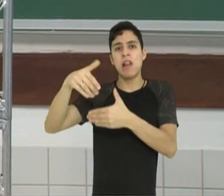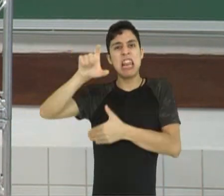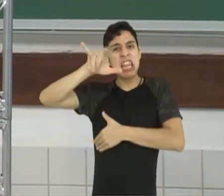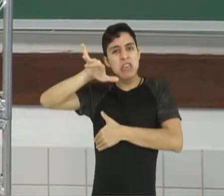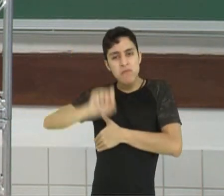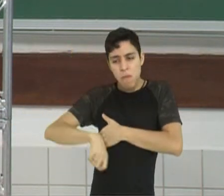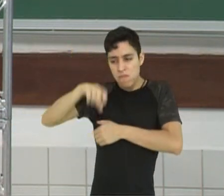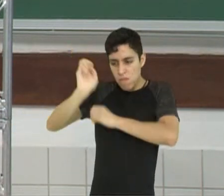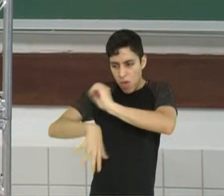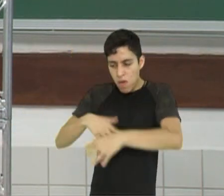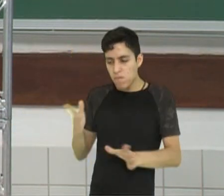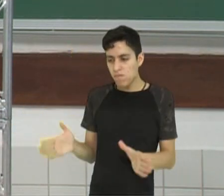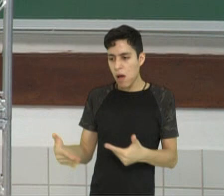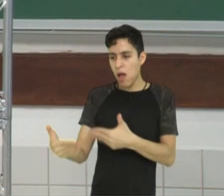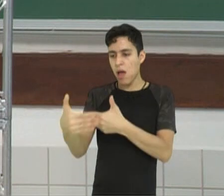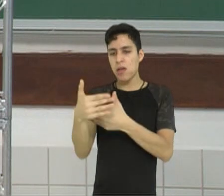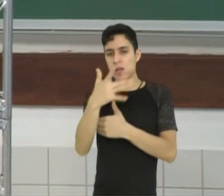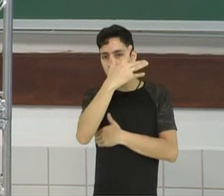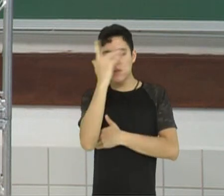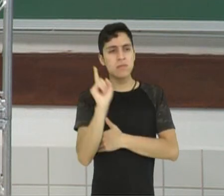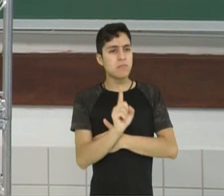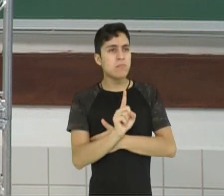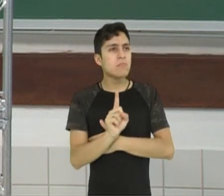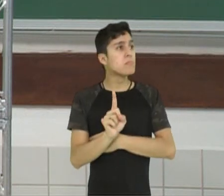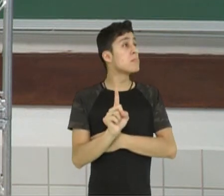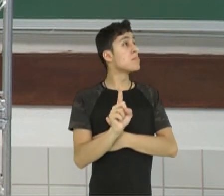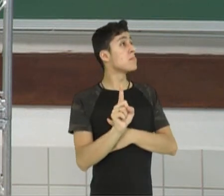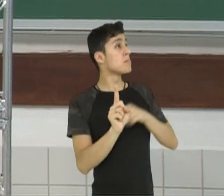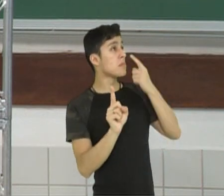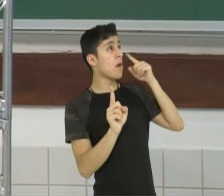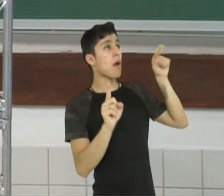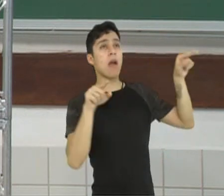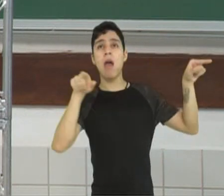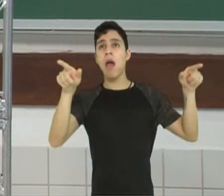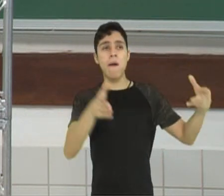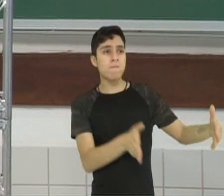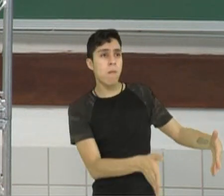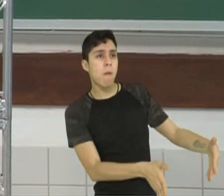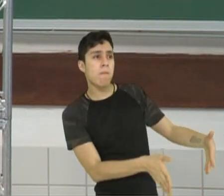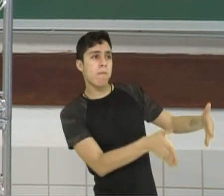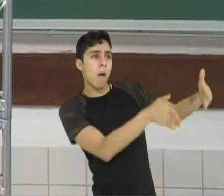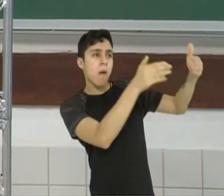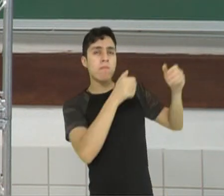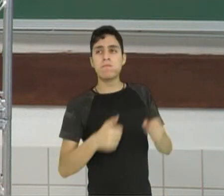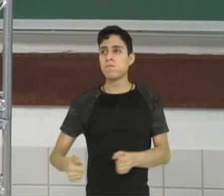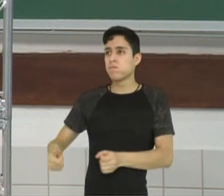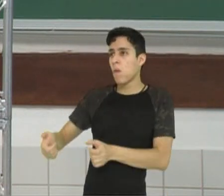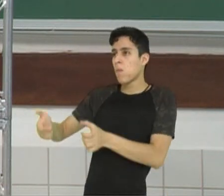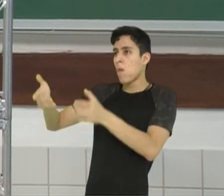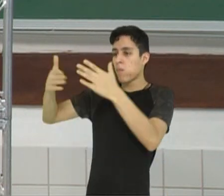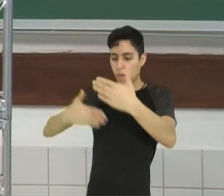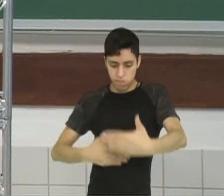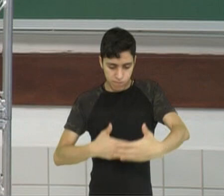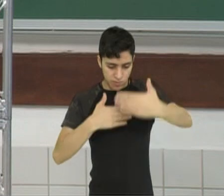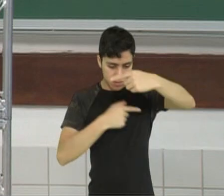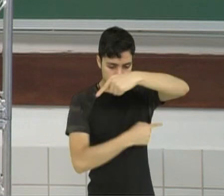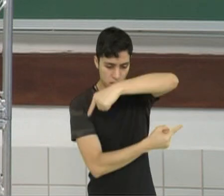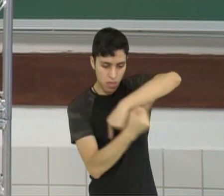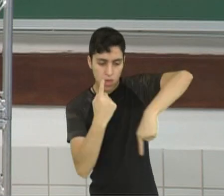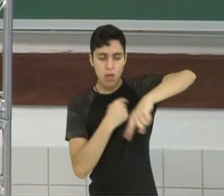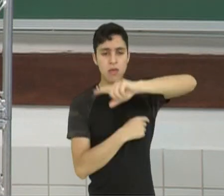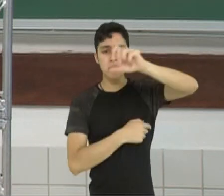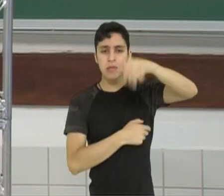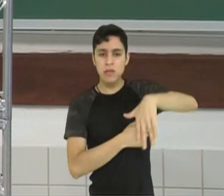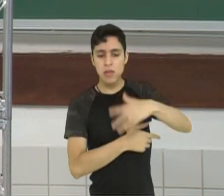as pessoas caminhem por esse espaço e percebam quanto lixo é jogado, né, de forma errada no nosso planeta. Então, ele